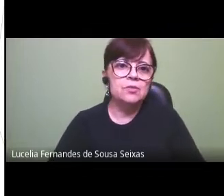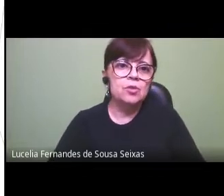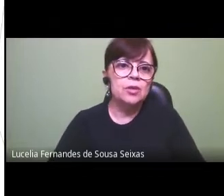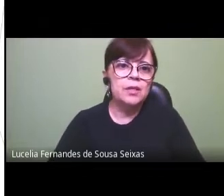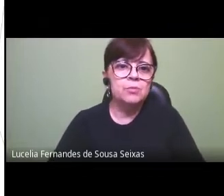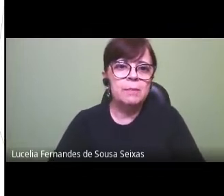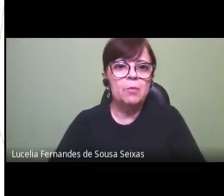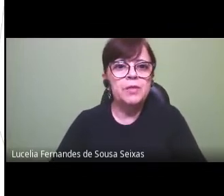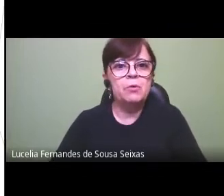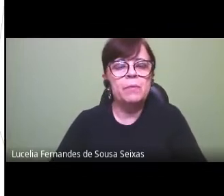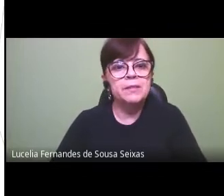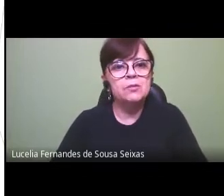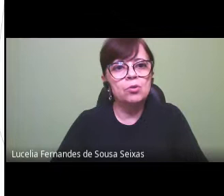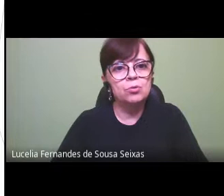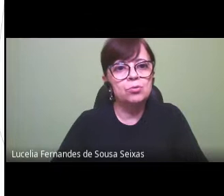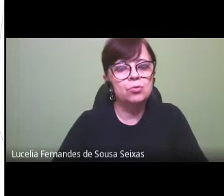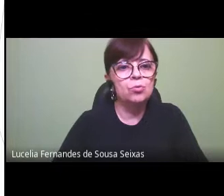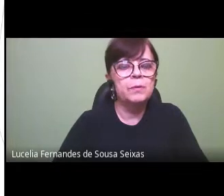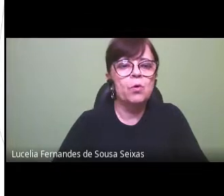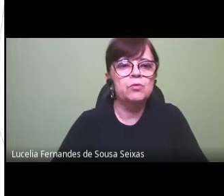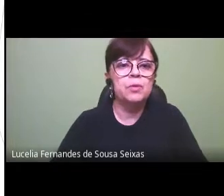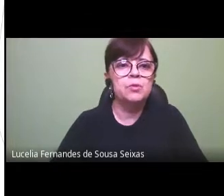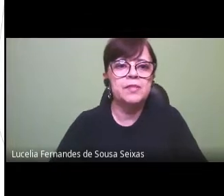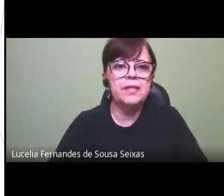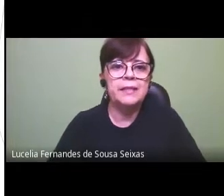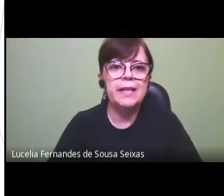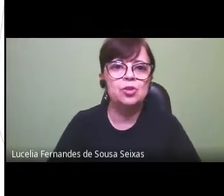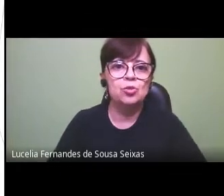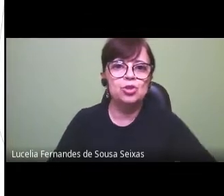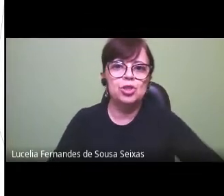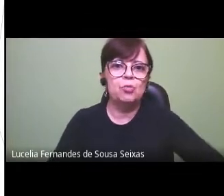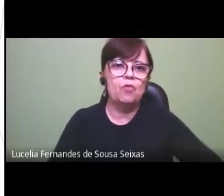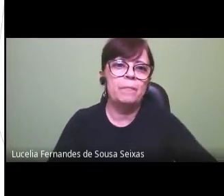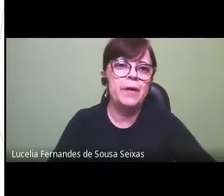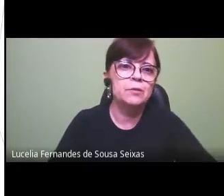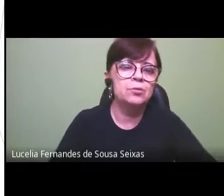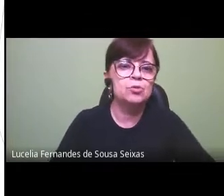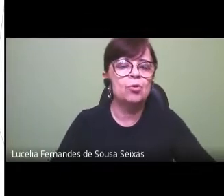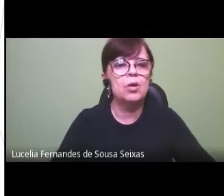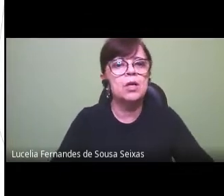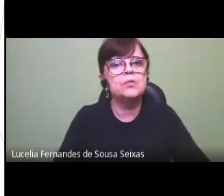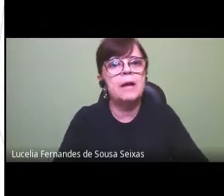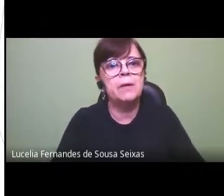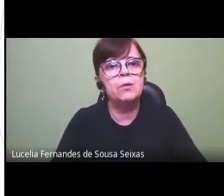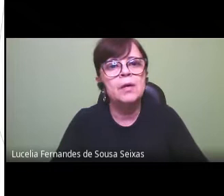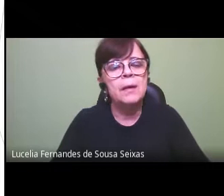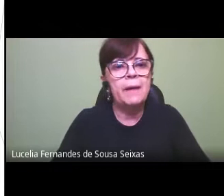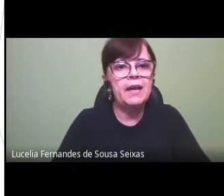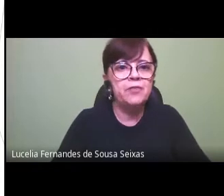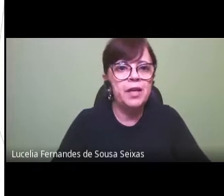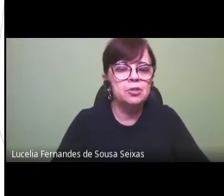às vezes nós olhamos a palma da mão, mas nosso costume, quando vamos fazer a datilologia do alfabeto, nós colocamos a